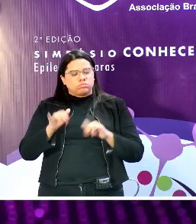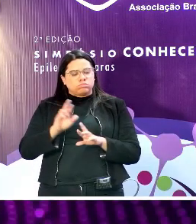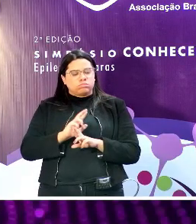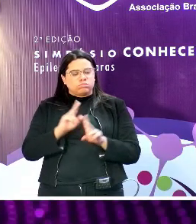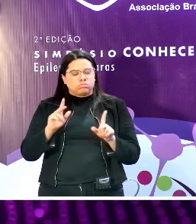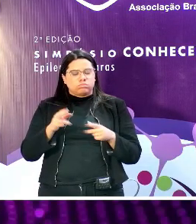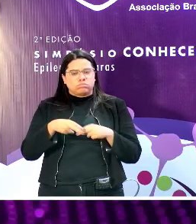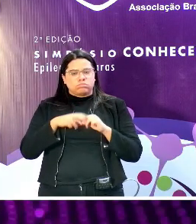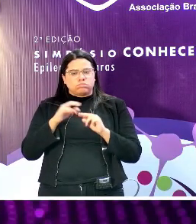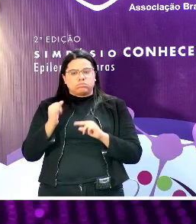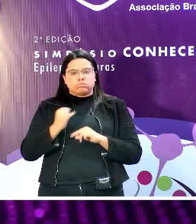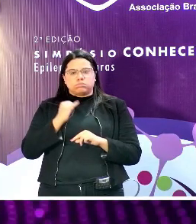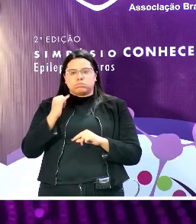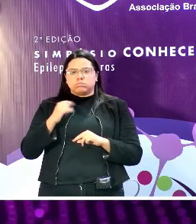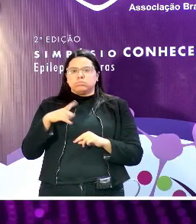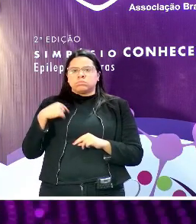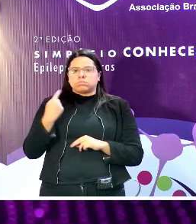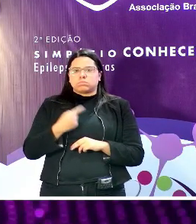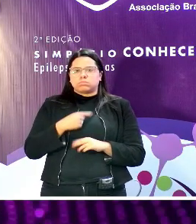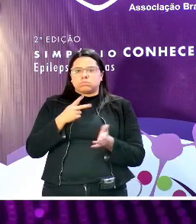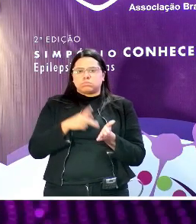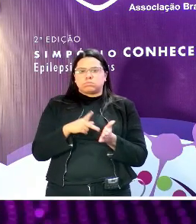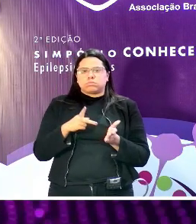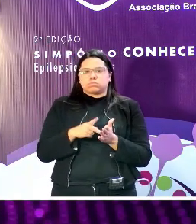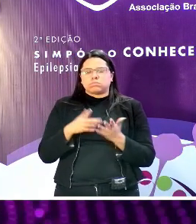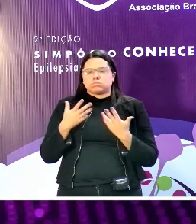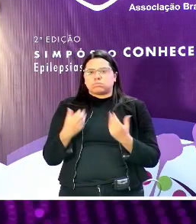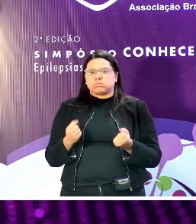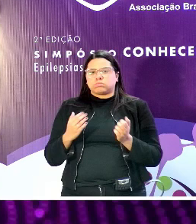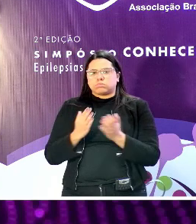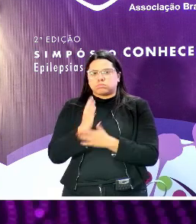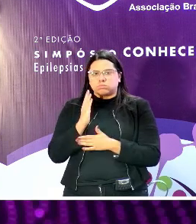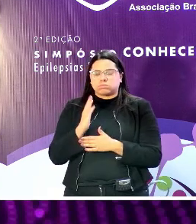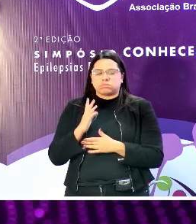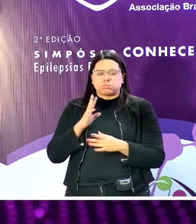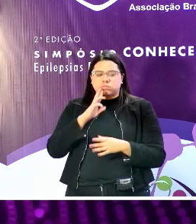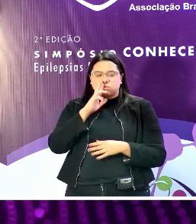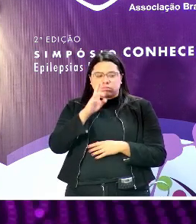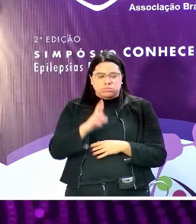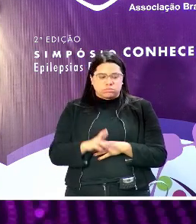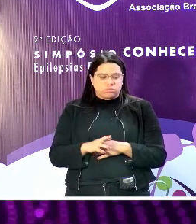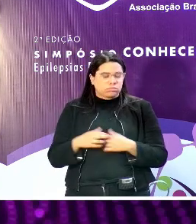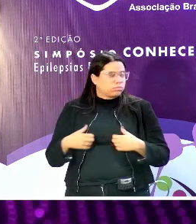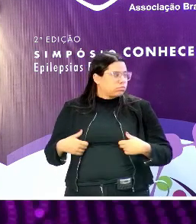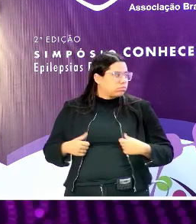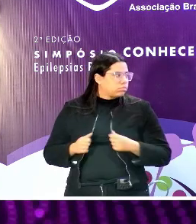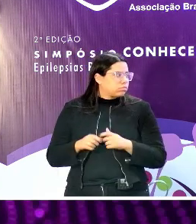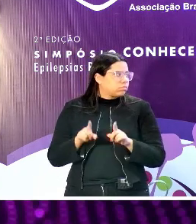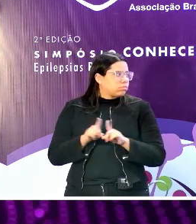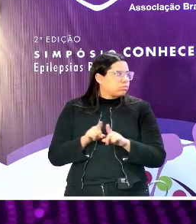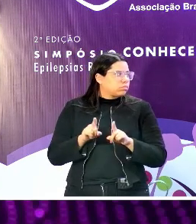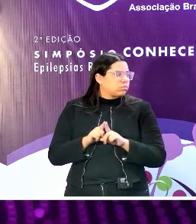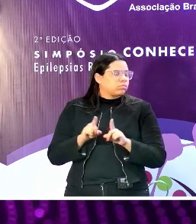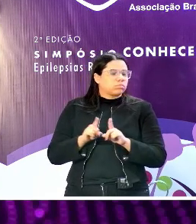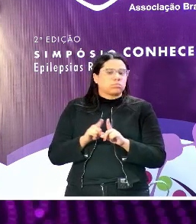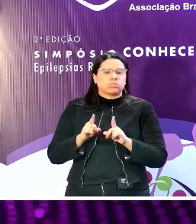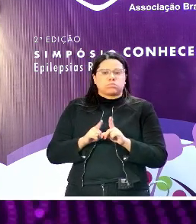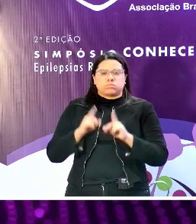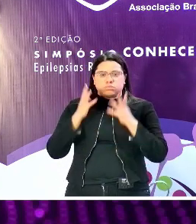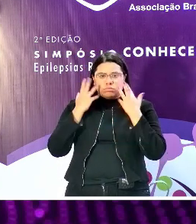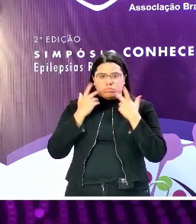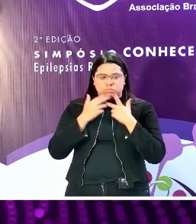muito importante para a gente realmente validar, né, esses resultados. Os animais com a